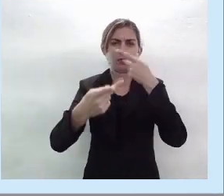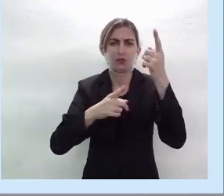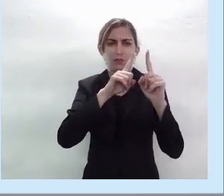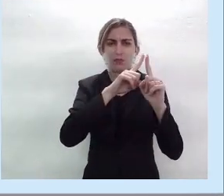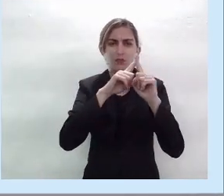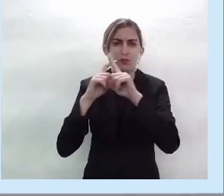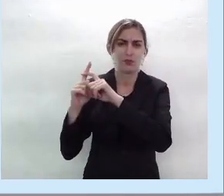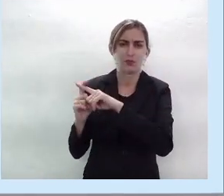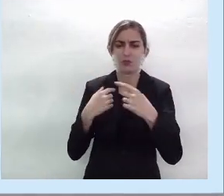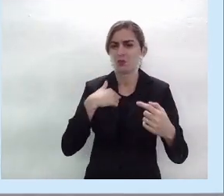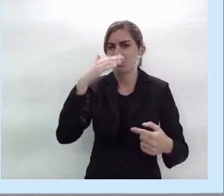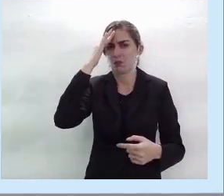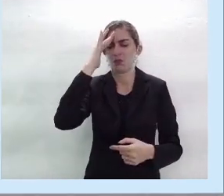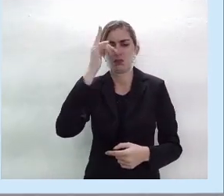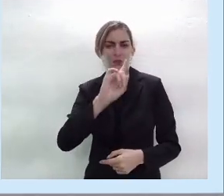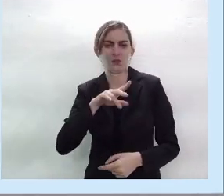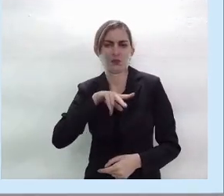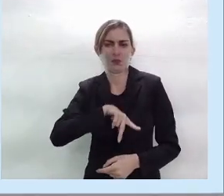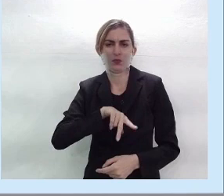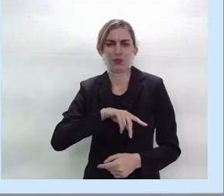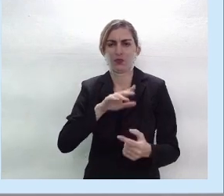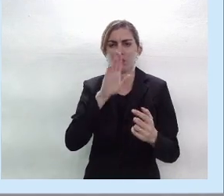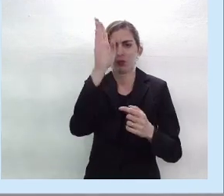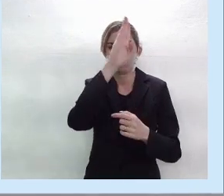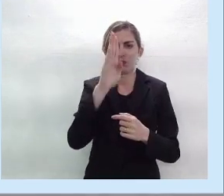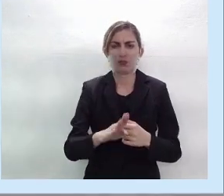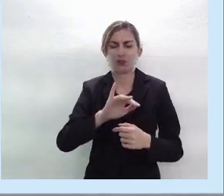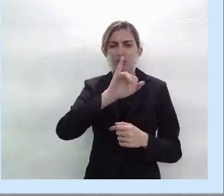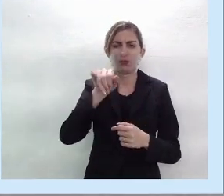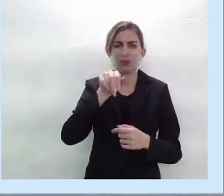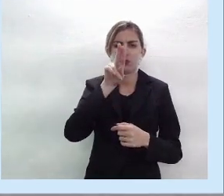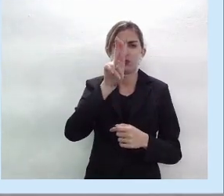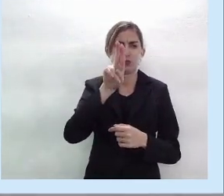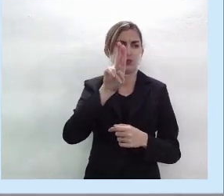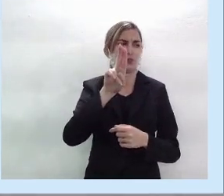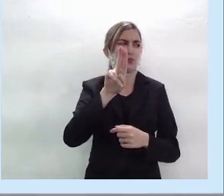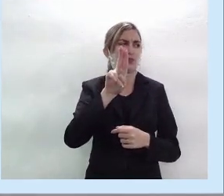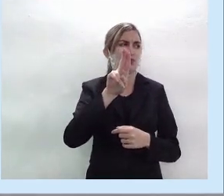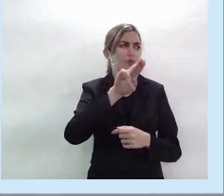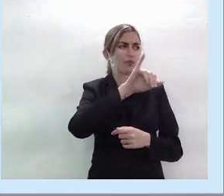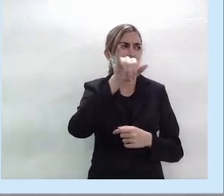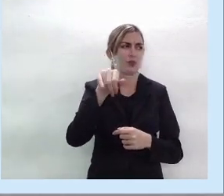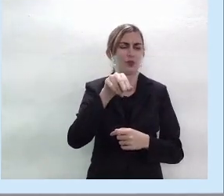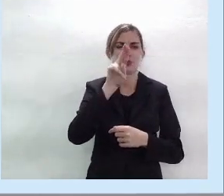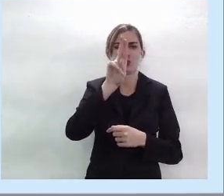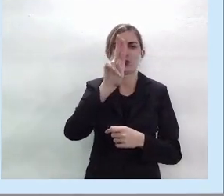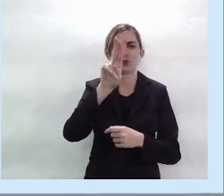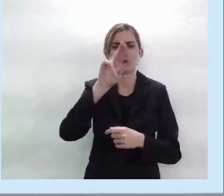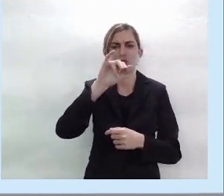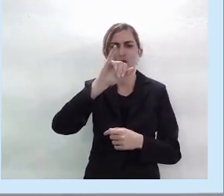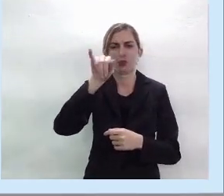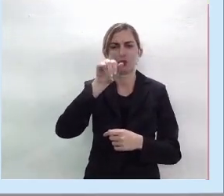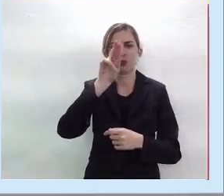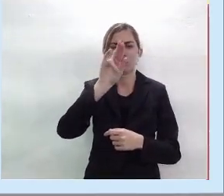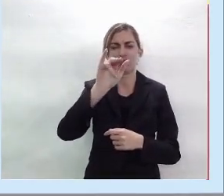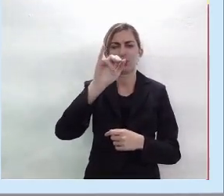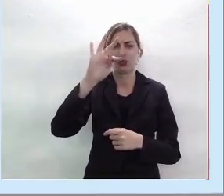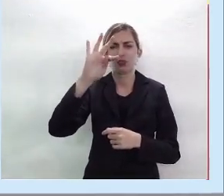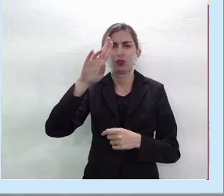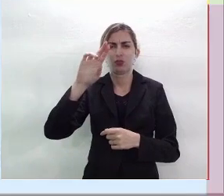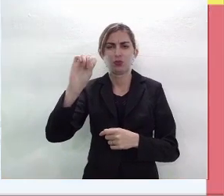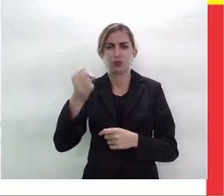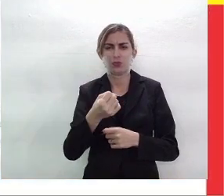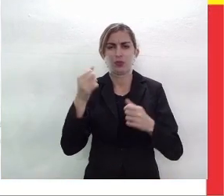falar japonês e eles também não entendiam português, abrasileirou ficando jiu-jitsu. E aí a tradução da palavra jiu-jitsu ficou